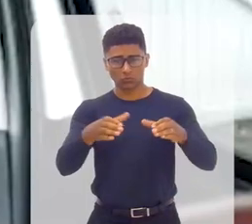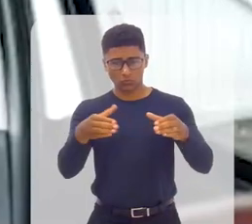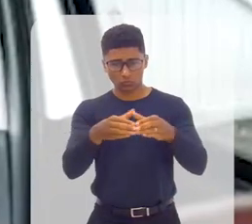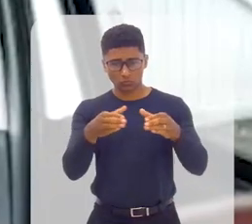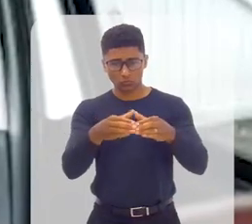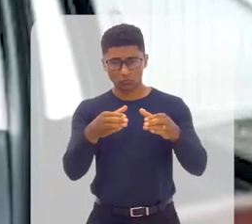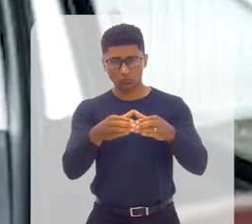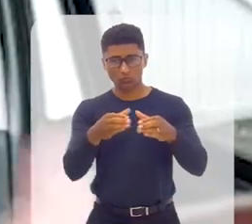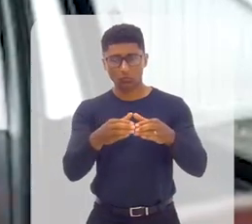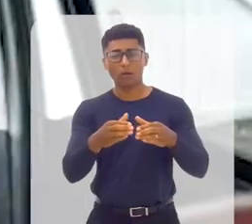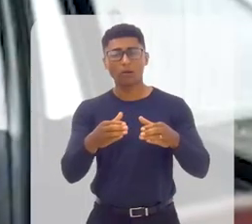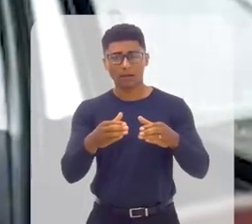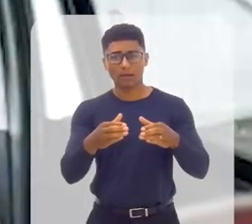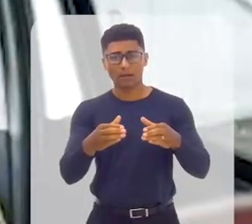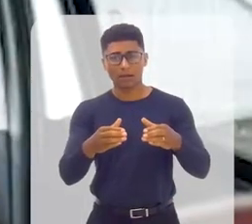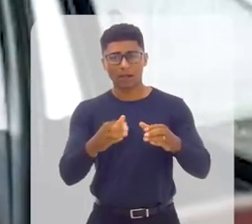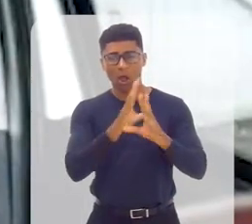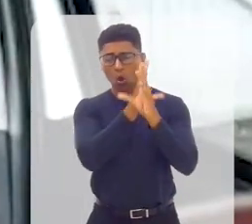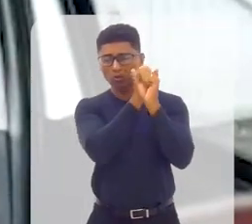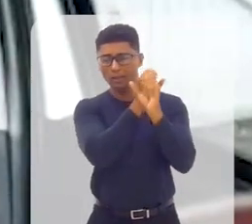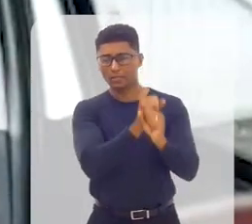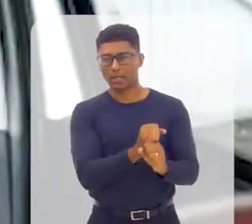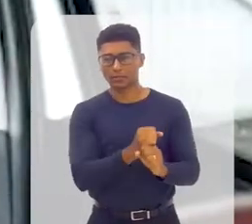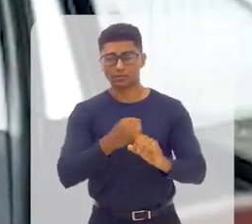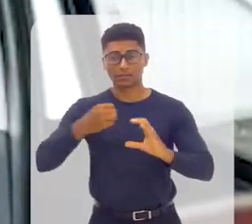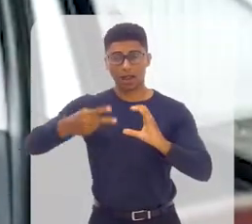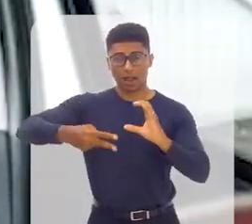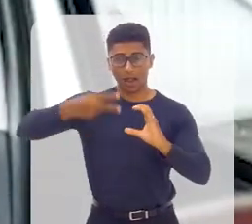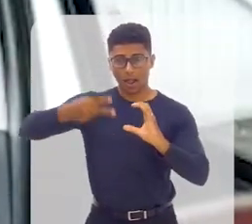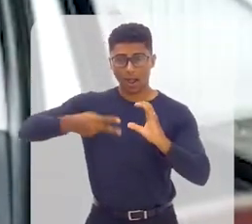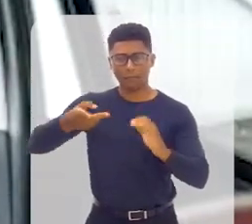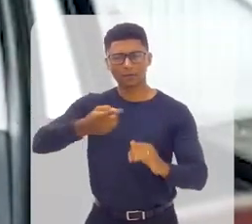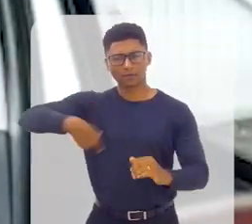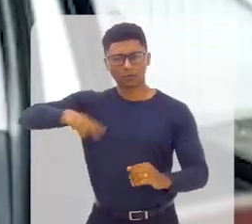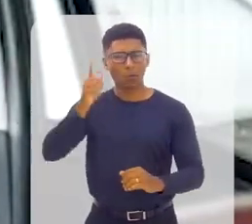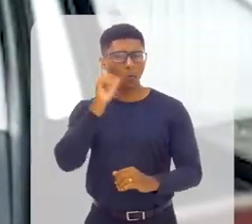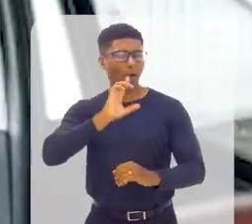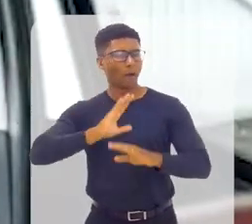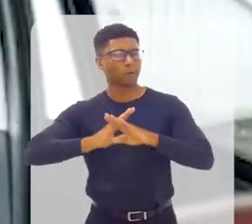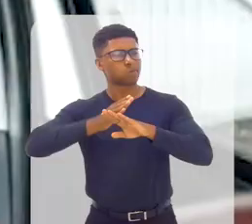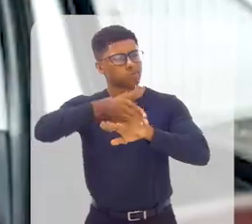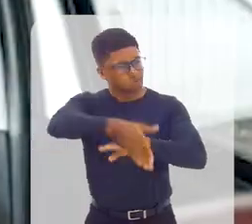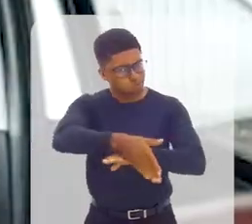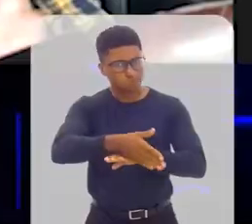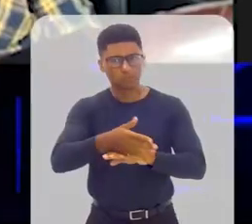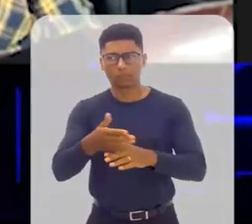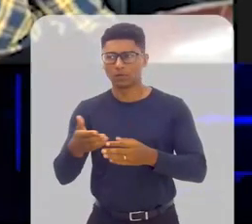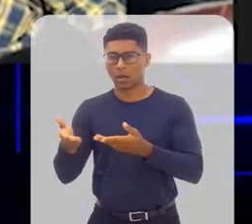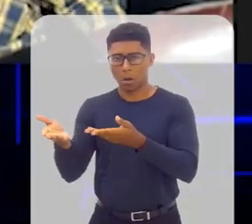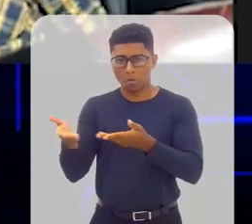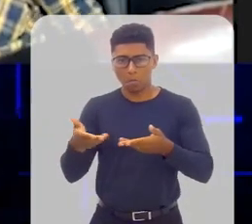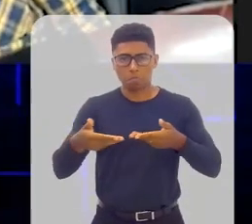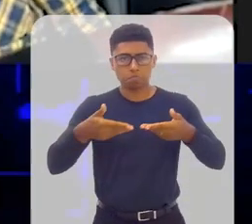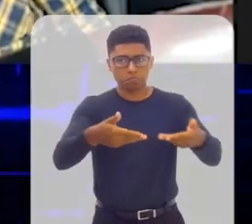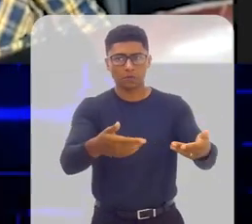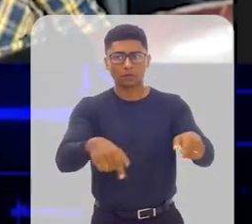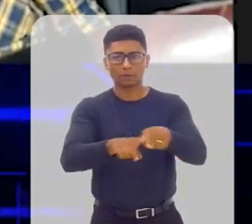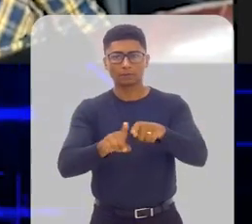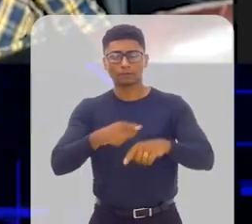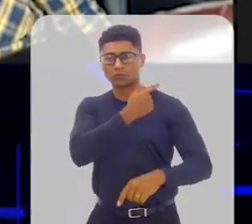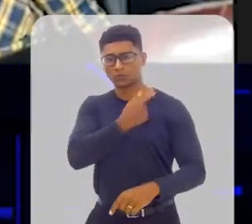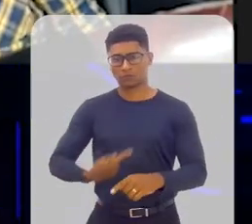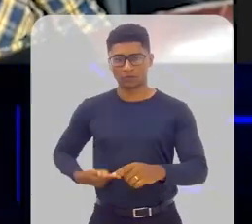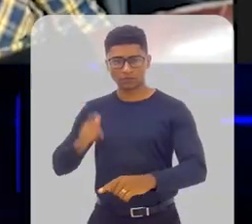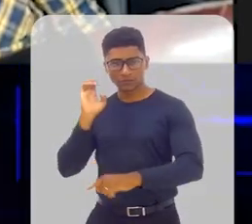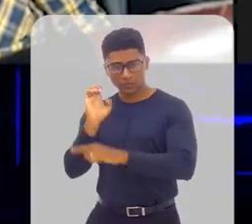da Contabilidade, lá na Câmara, nós abrimos essa porta lá e fomos muito bem recebidos, e estamos também agindo aqui no governo do estado